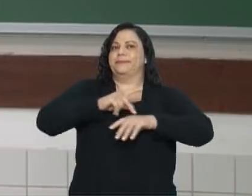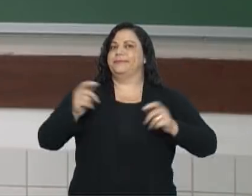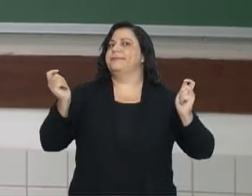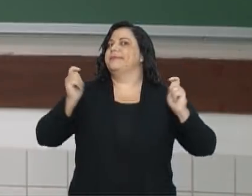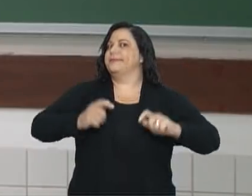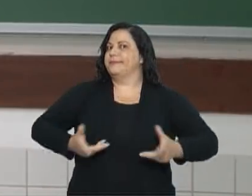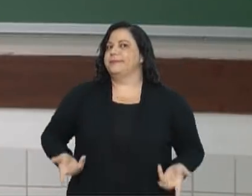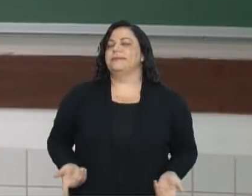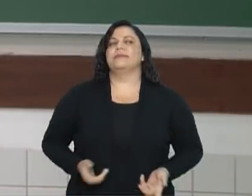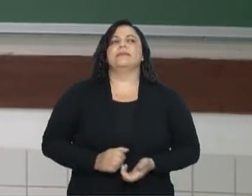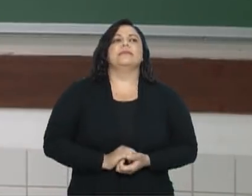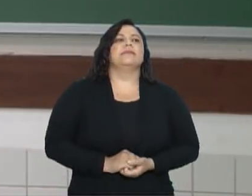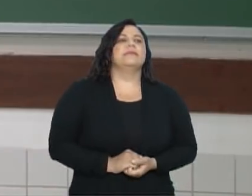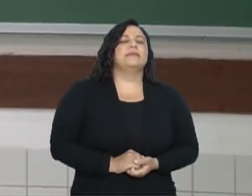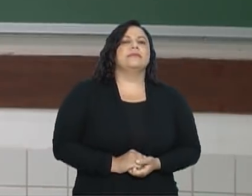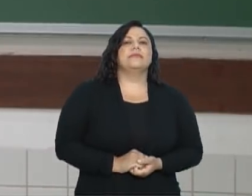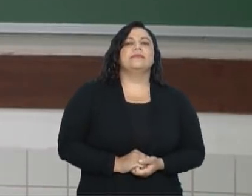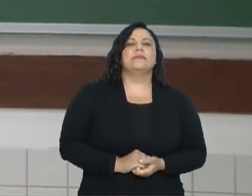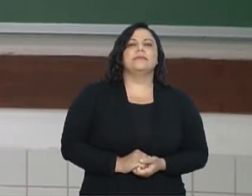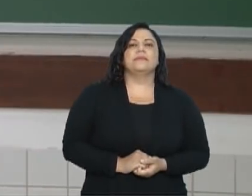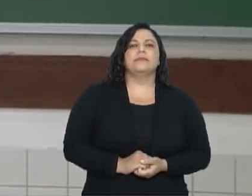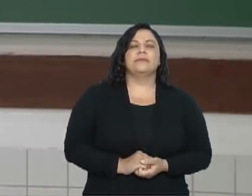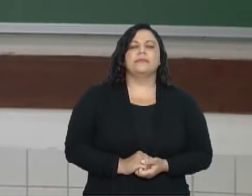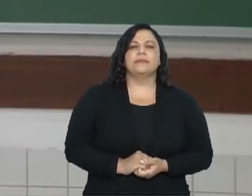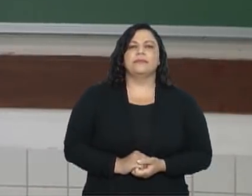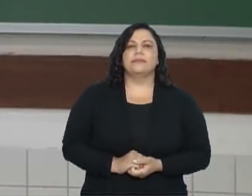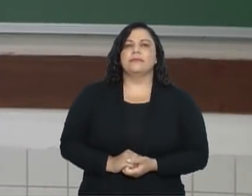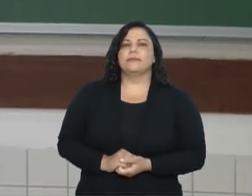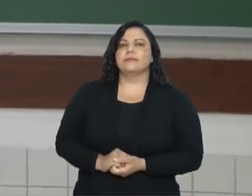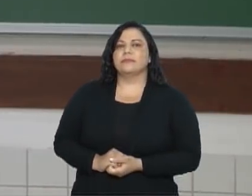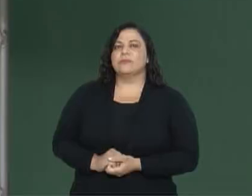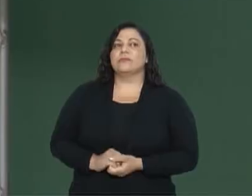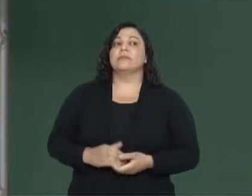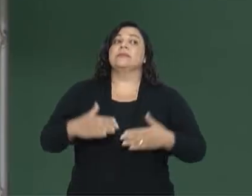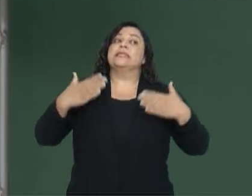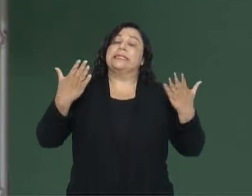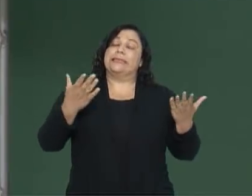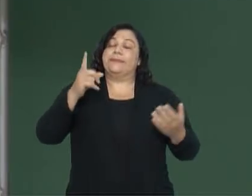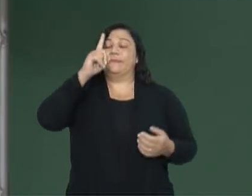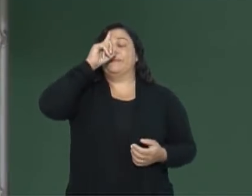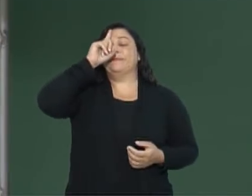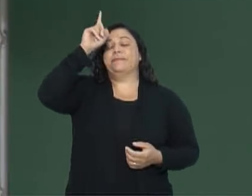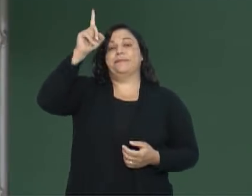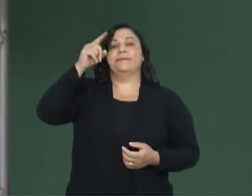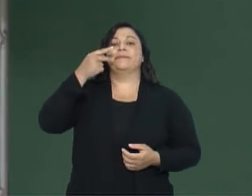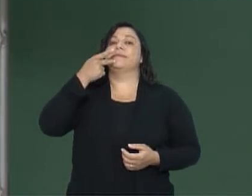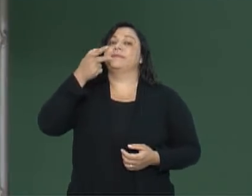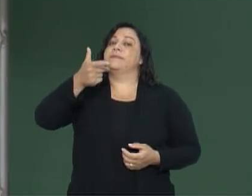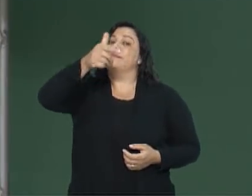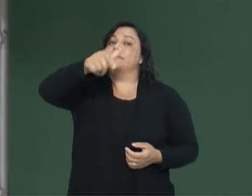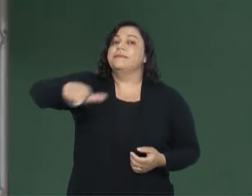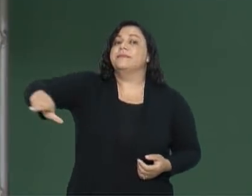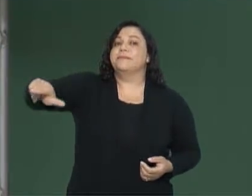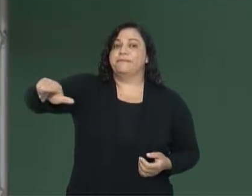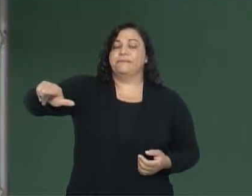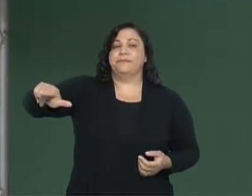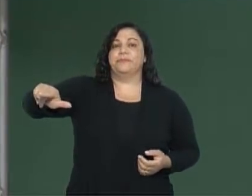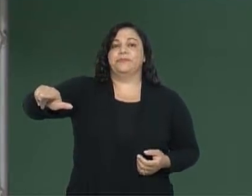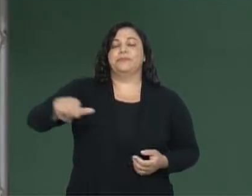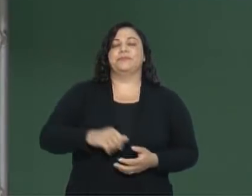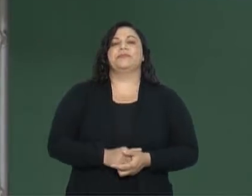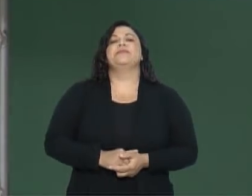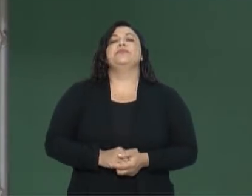inventar. Muito bem. Esta ideia eu vou insistir. Por favor,